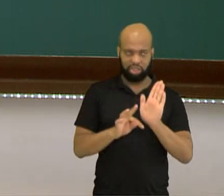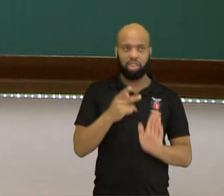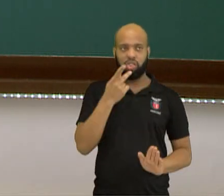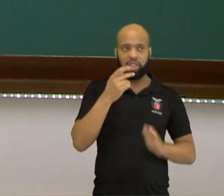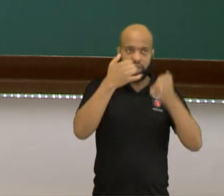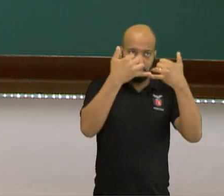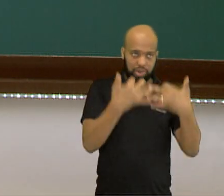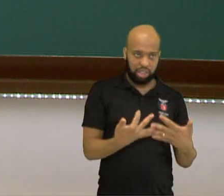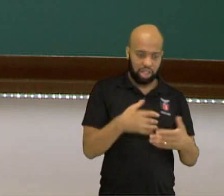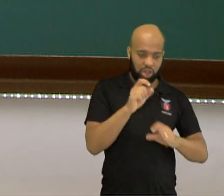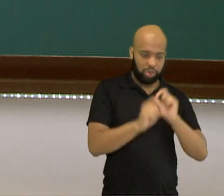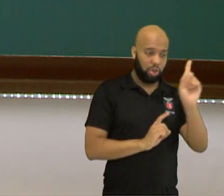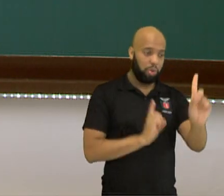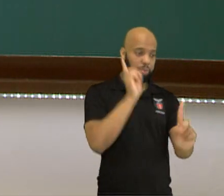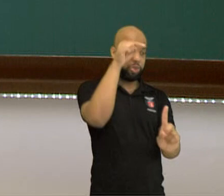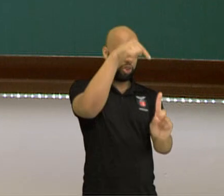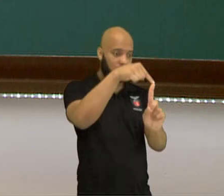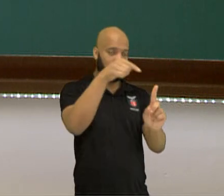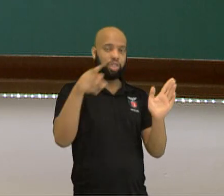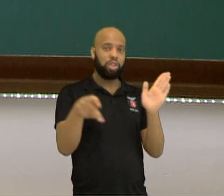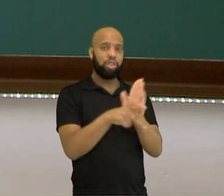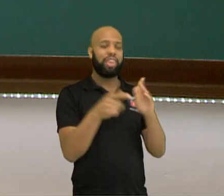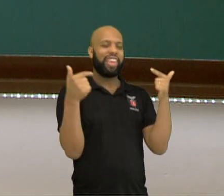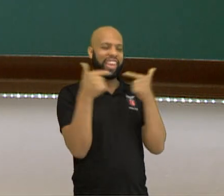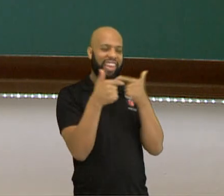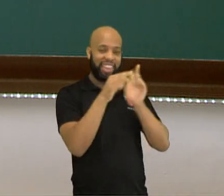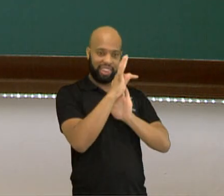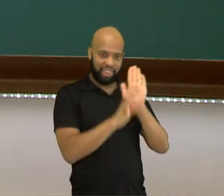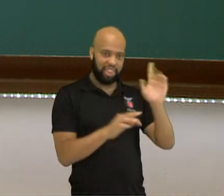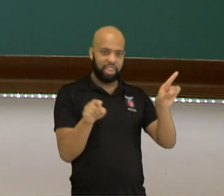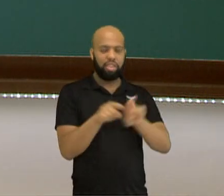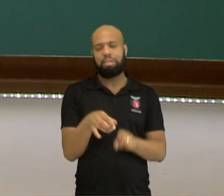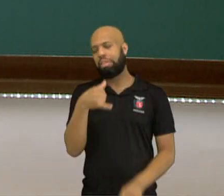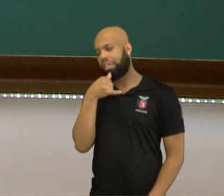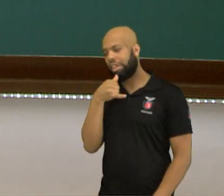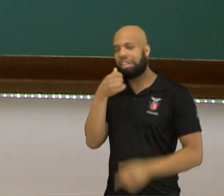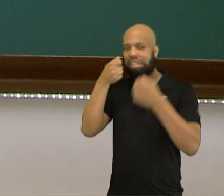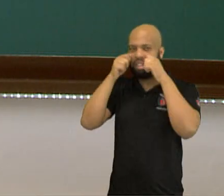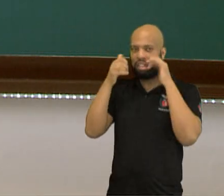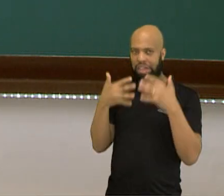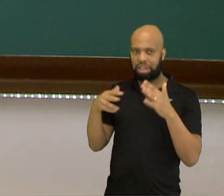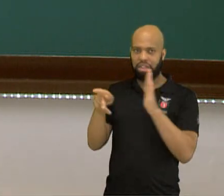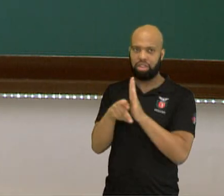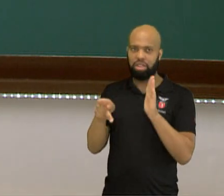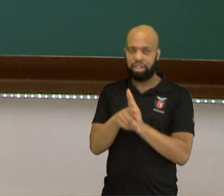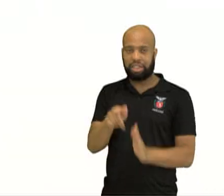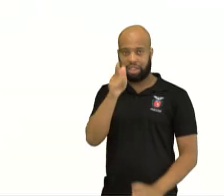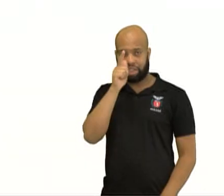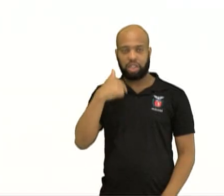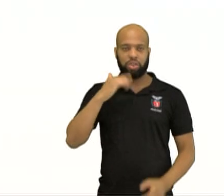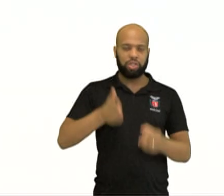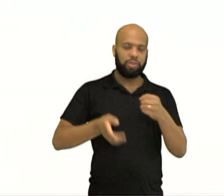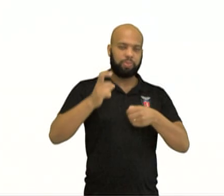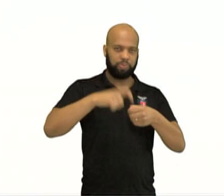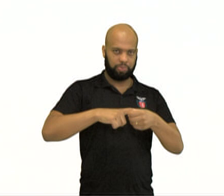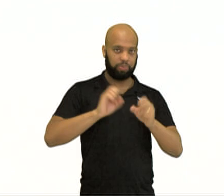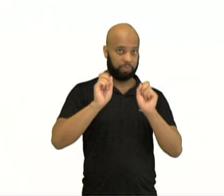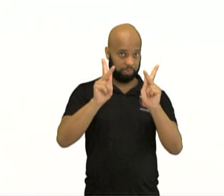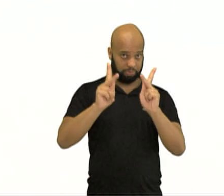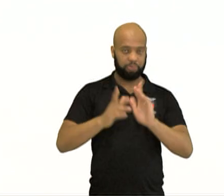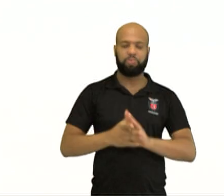falar sobre as funções da comédia e da tragédia gregas. Legal? Eu já volto, tá?